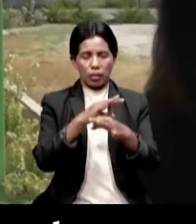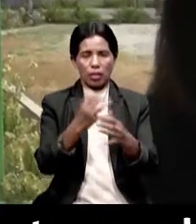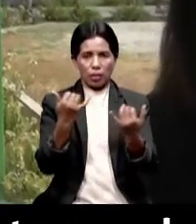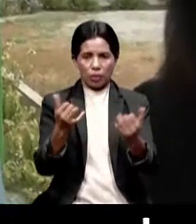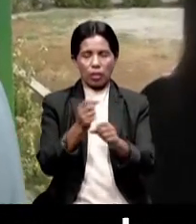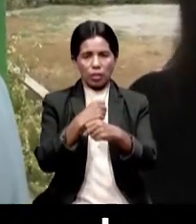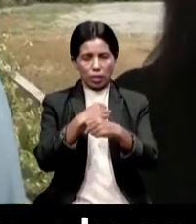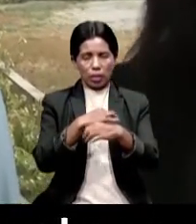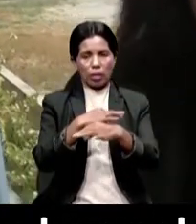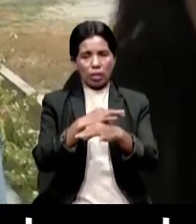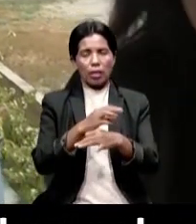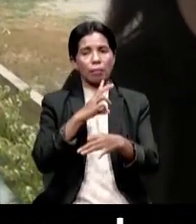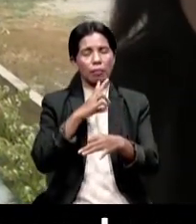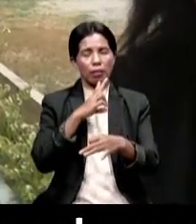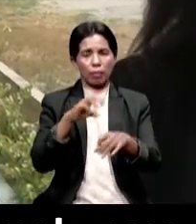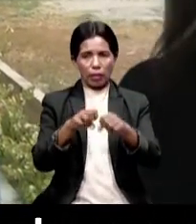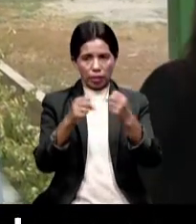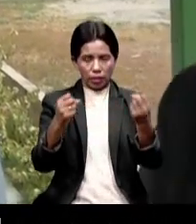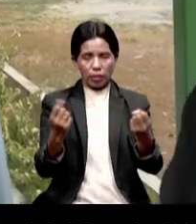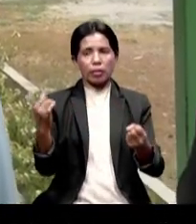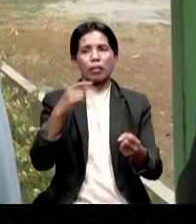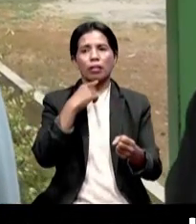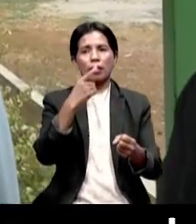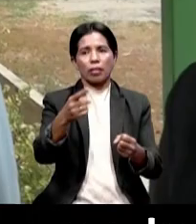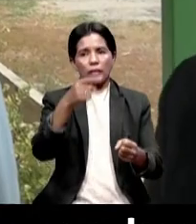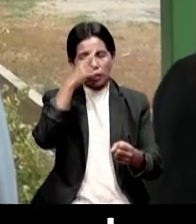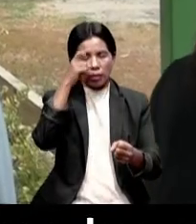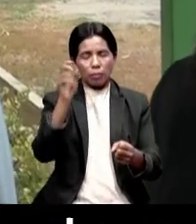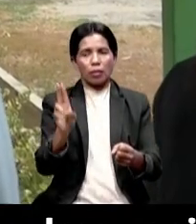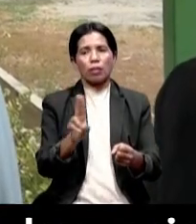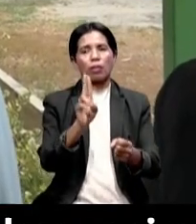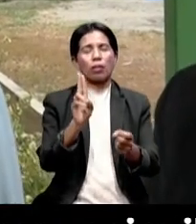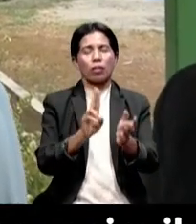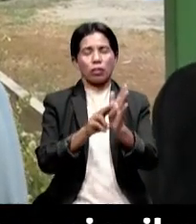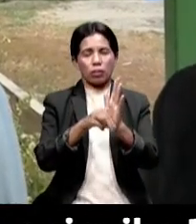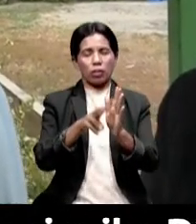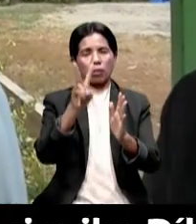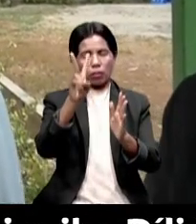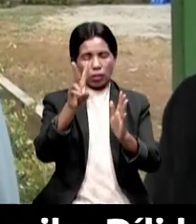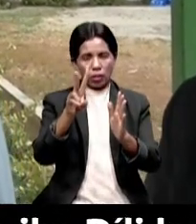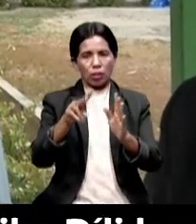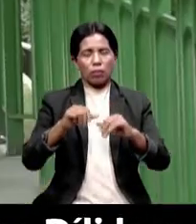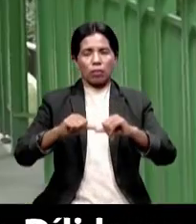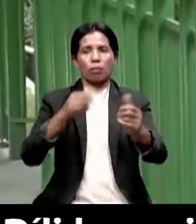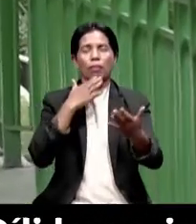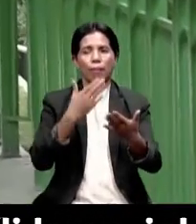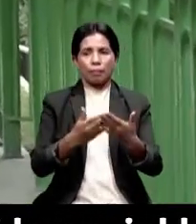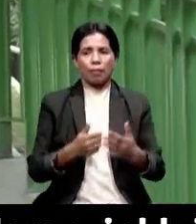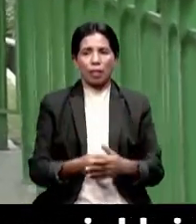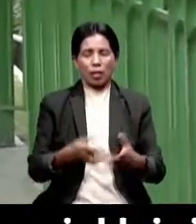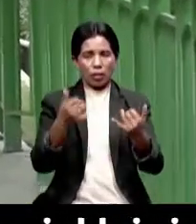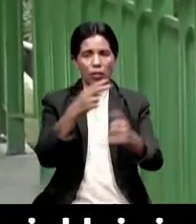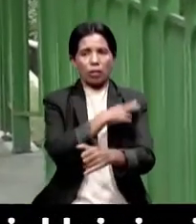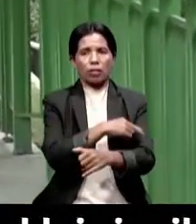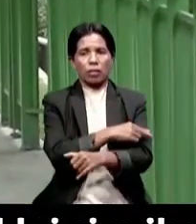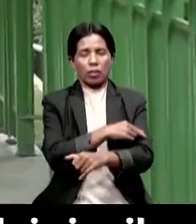ela sirate te kata ka talvez horas ruatan né nia lá normal falan. Enquanto da dá um